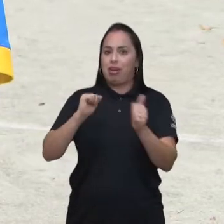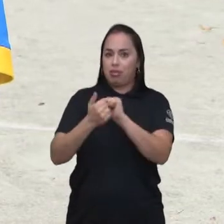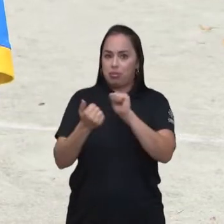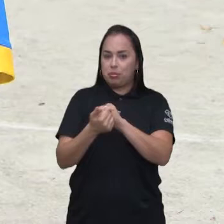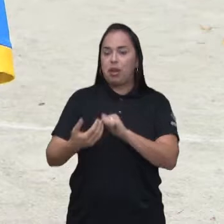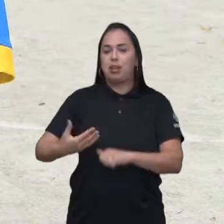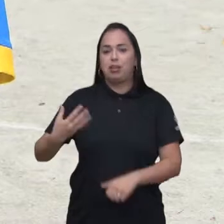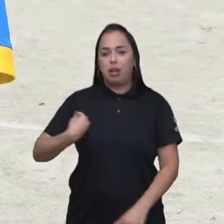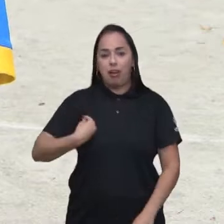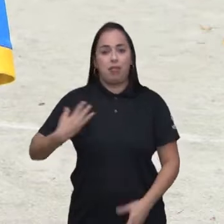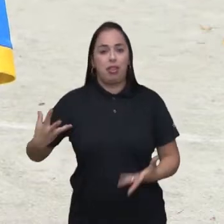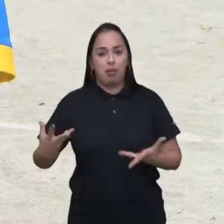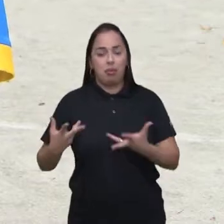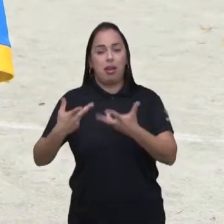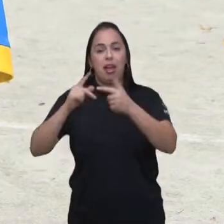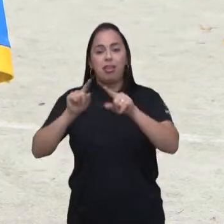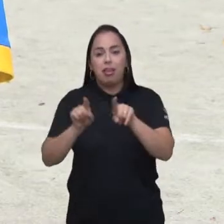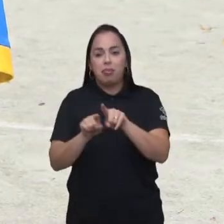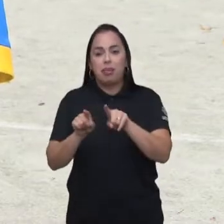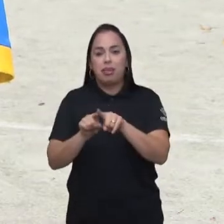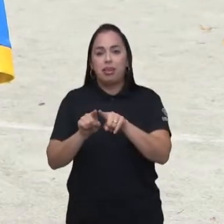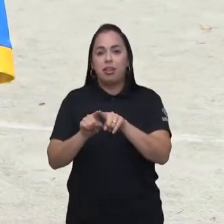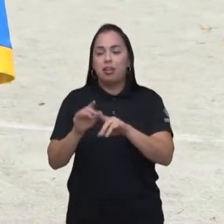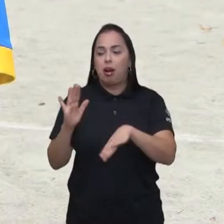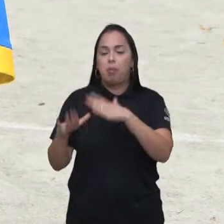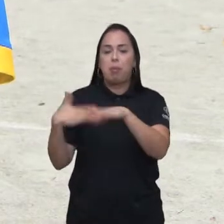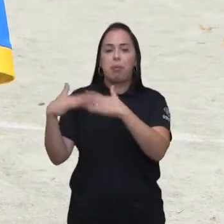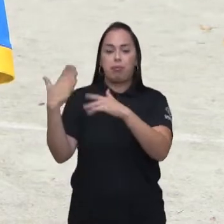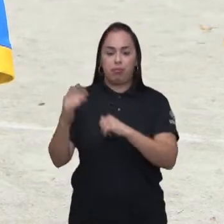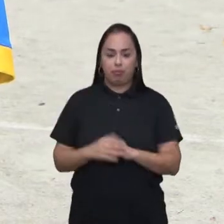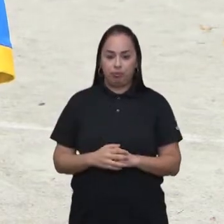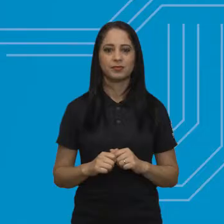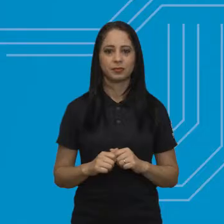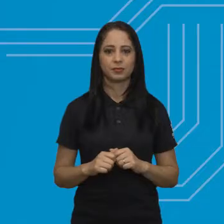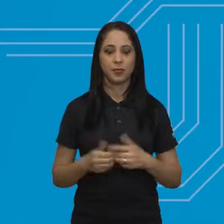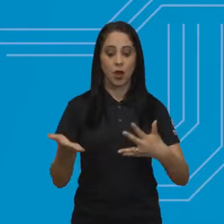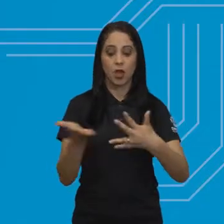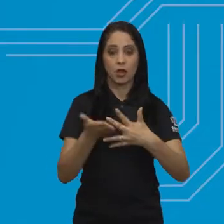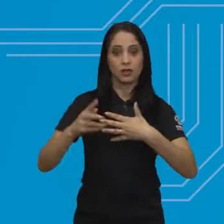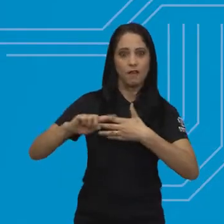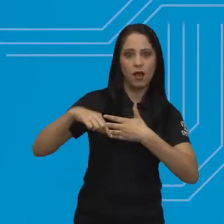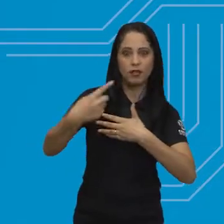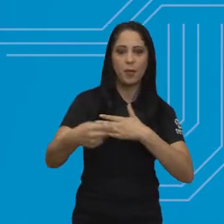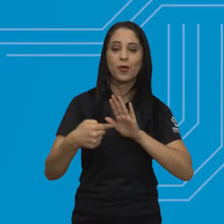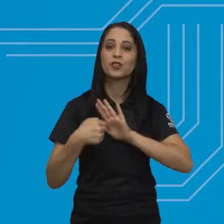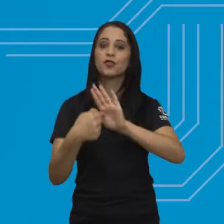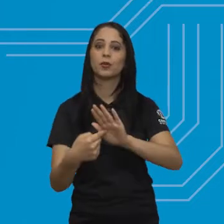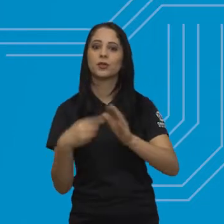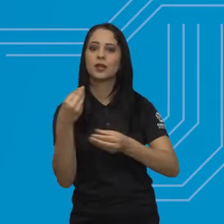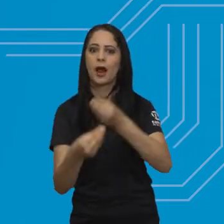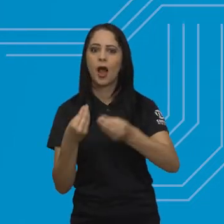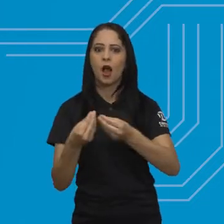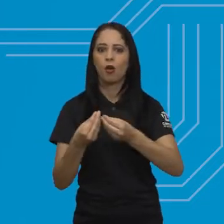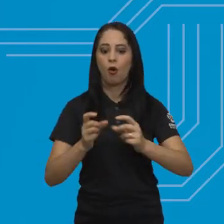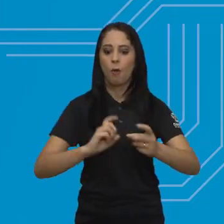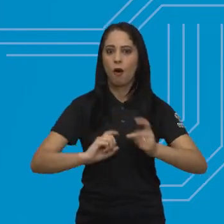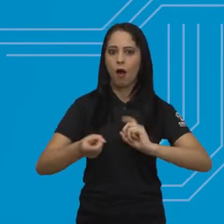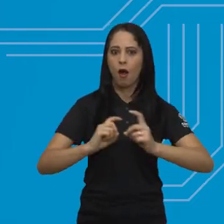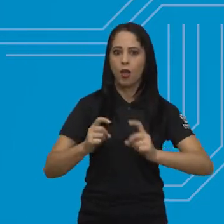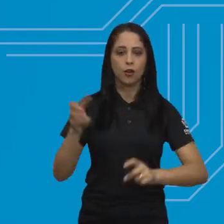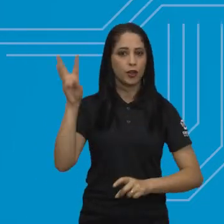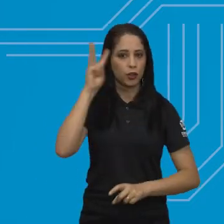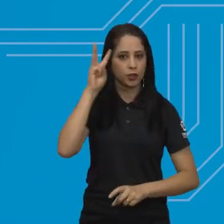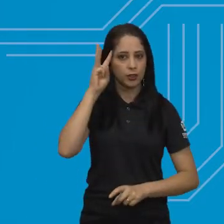esporte tanto de qualidade de vida como também de alto rendimento e no próximo bloco Vamos mostrar como foi a